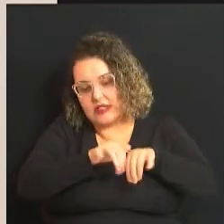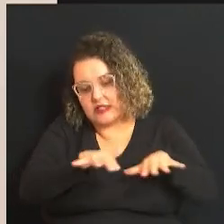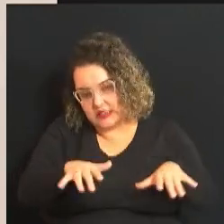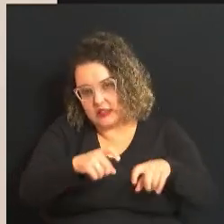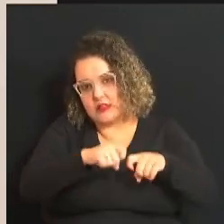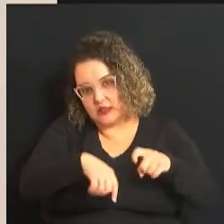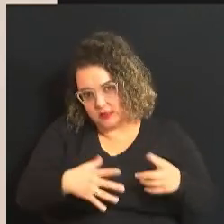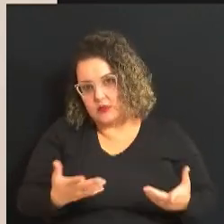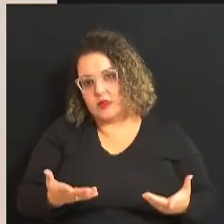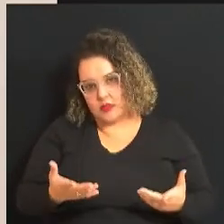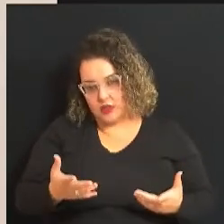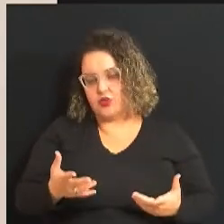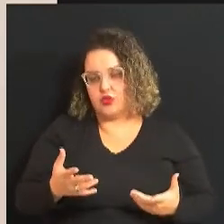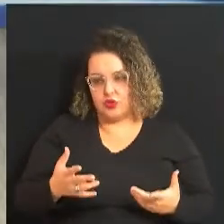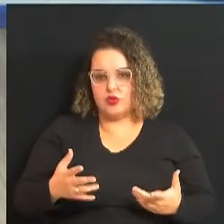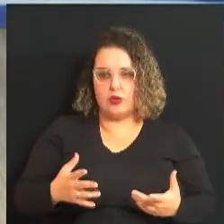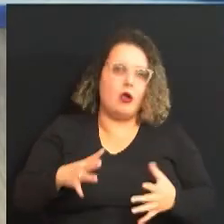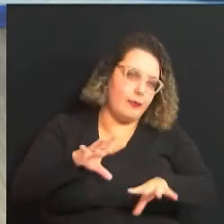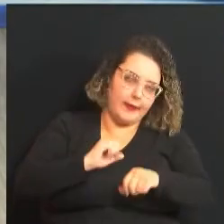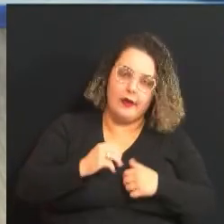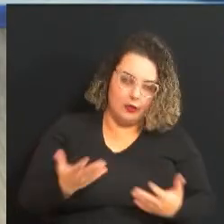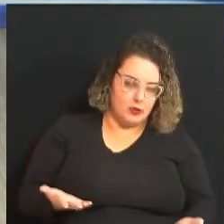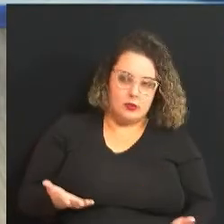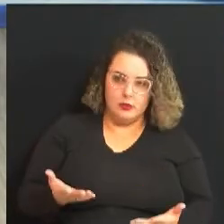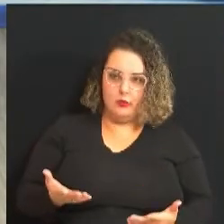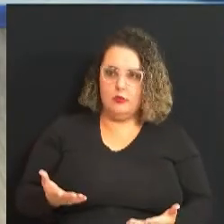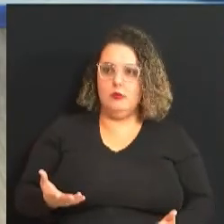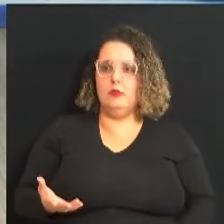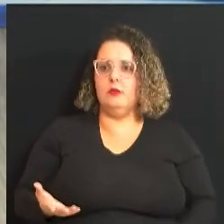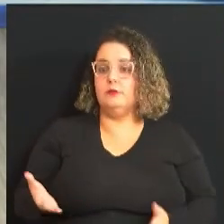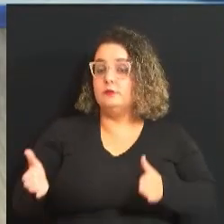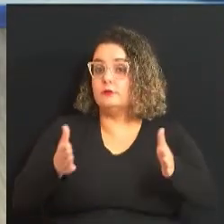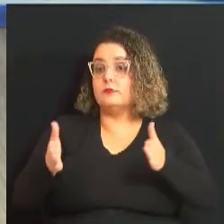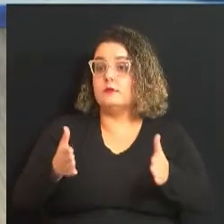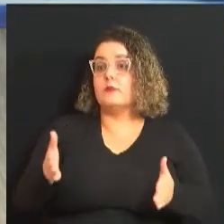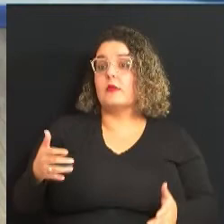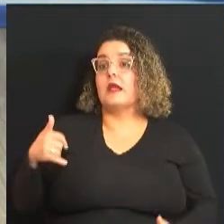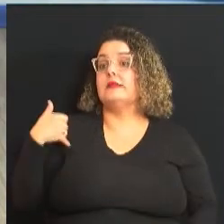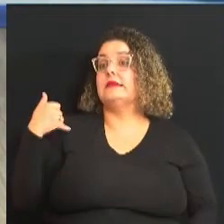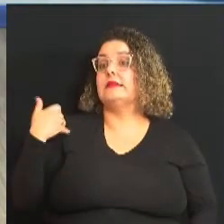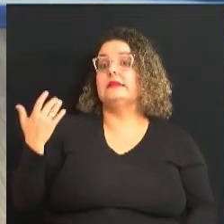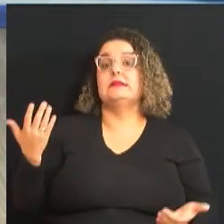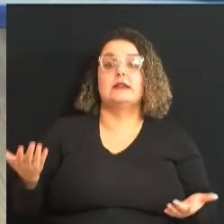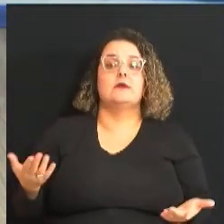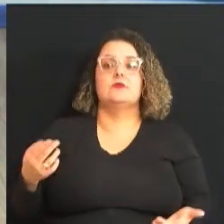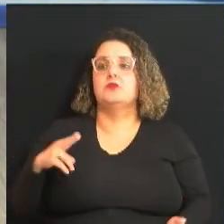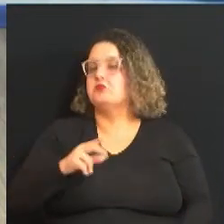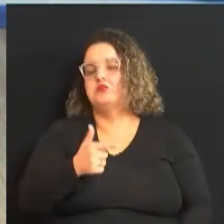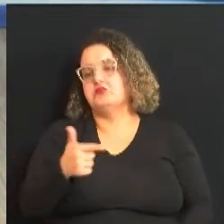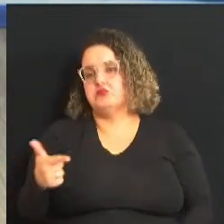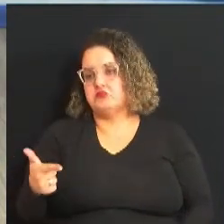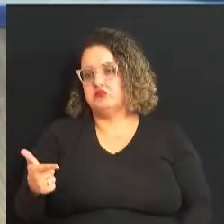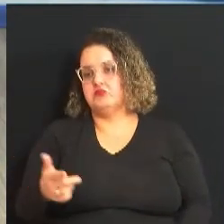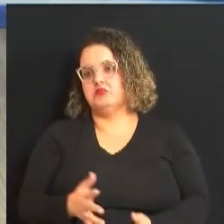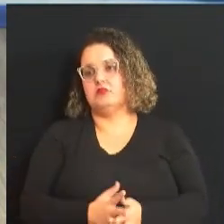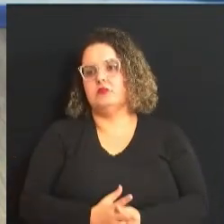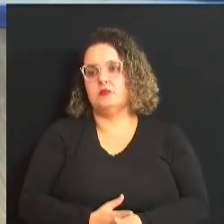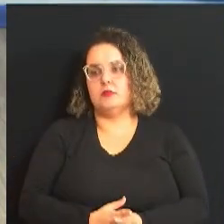quando a pessoa pode utilizar esses métodos contraceptivos? Até que idade ou não existe?